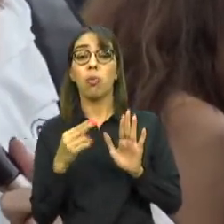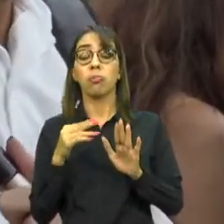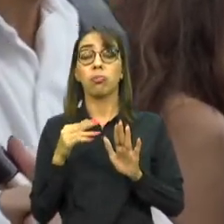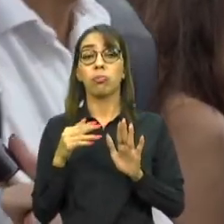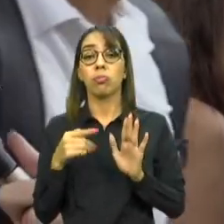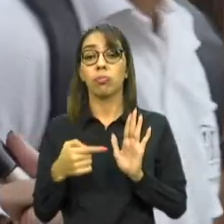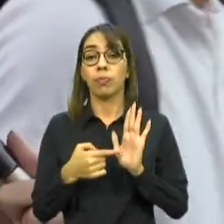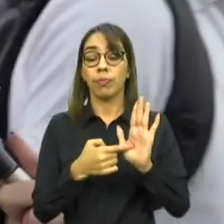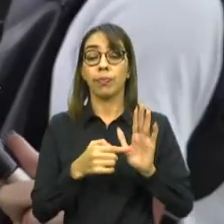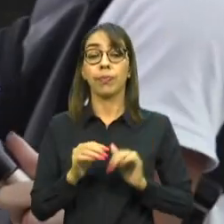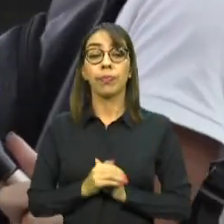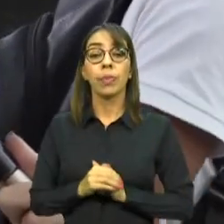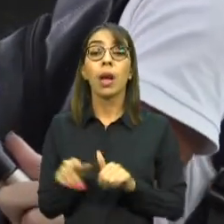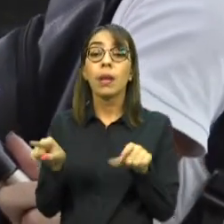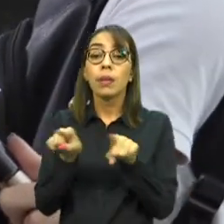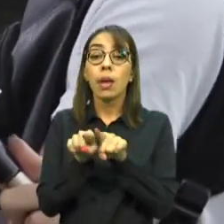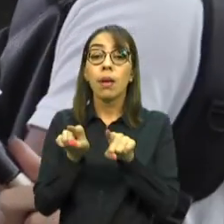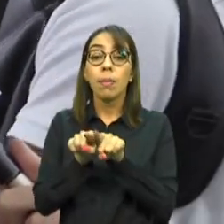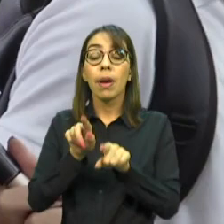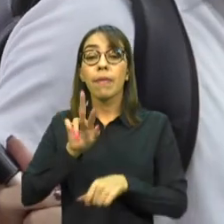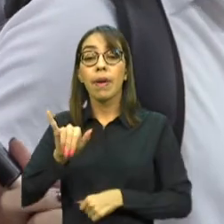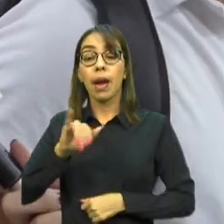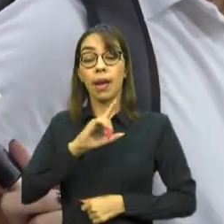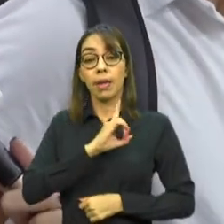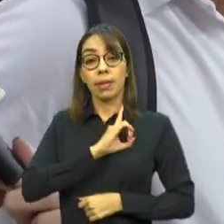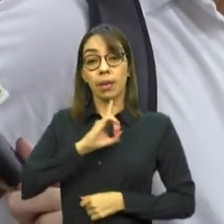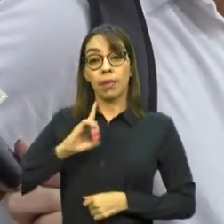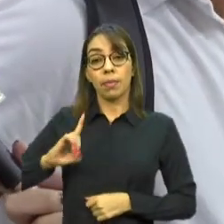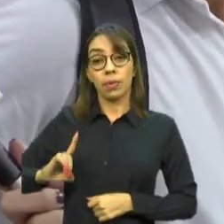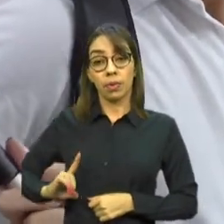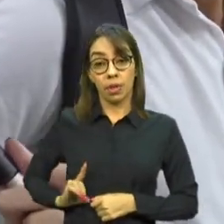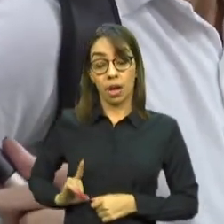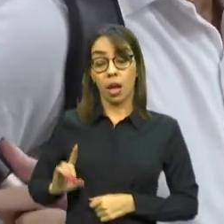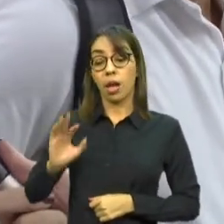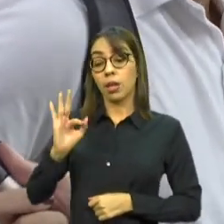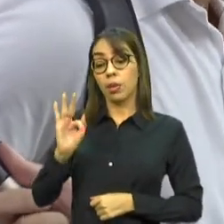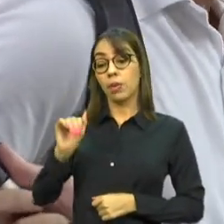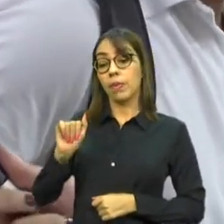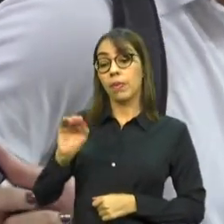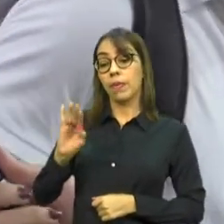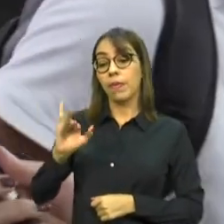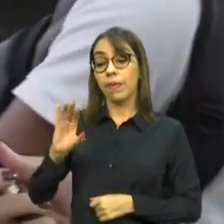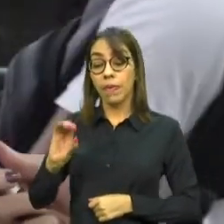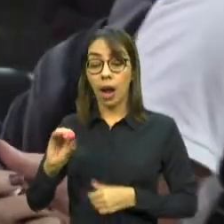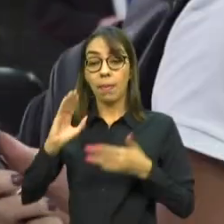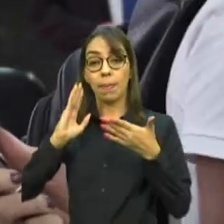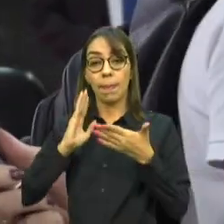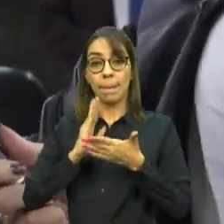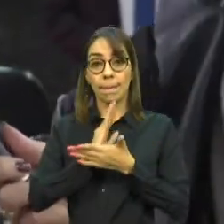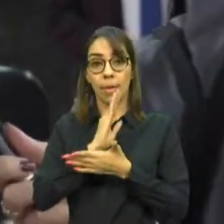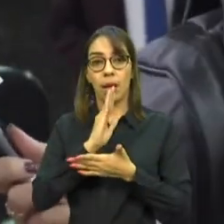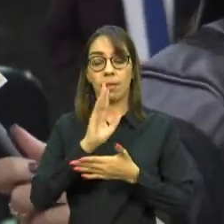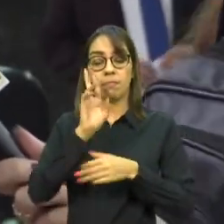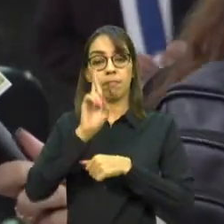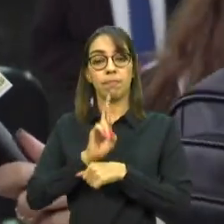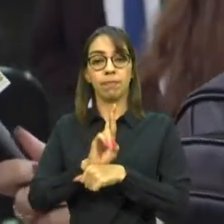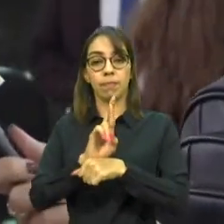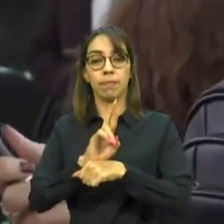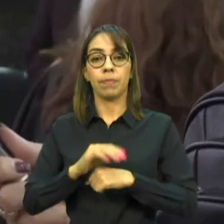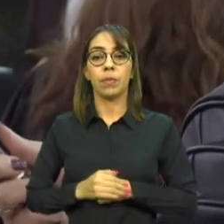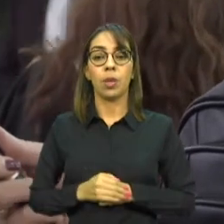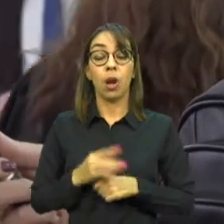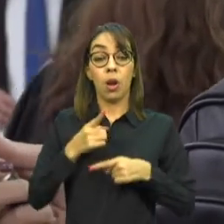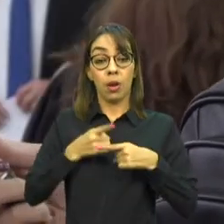posse do deputado Flávio Galvão, tendo em vista que ontem, né, a Assembleia não para, é sempre dinâmica. Ontem nós aprovamos em